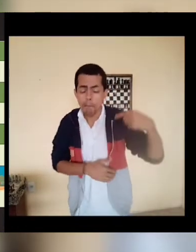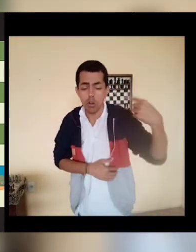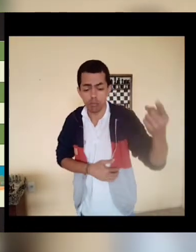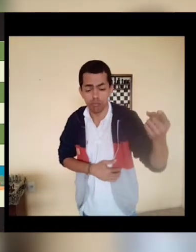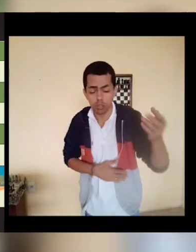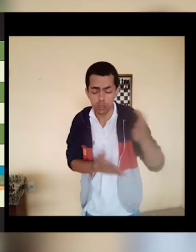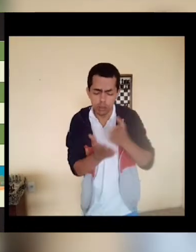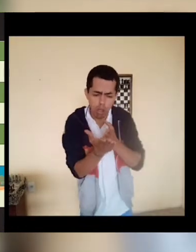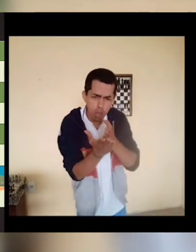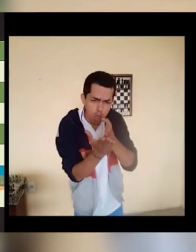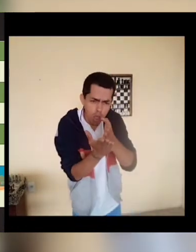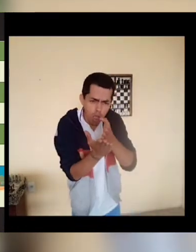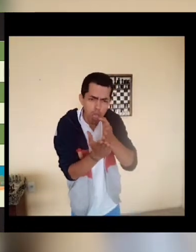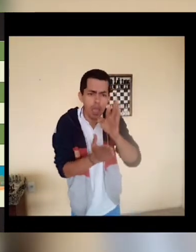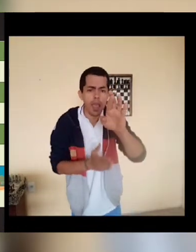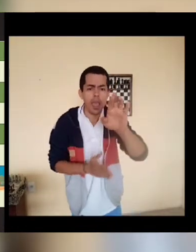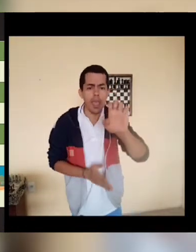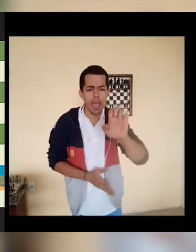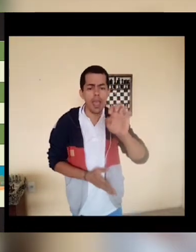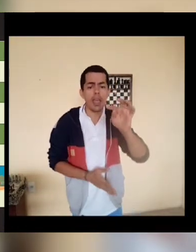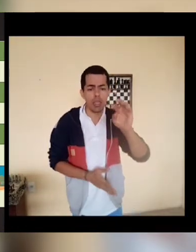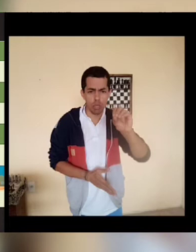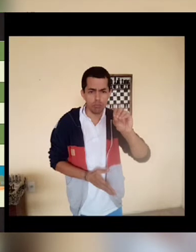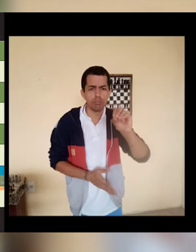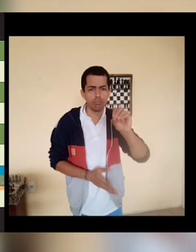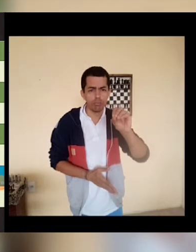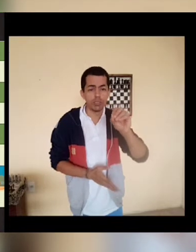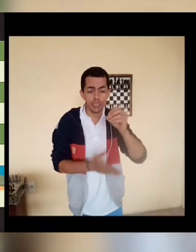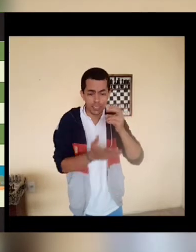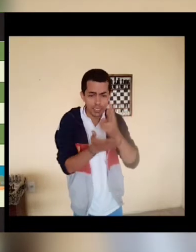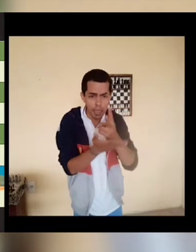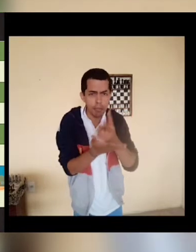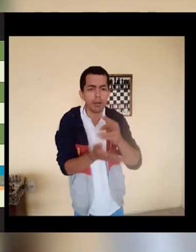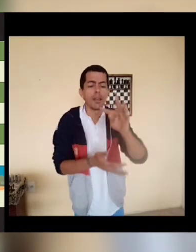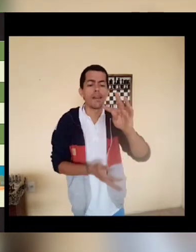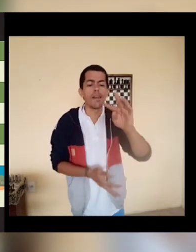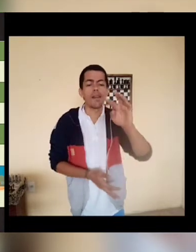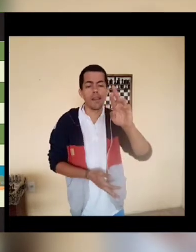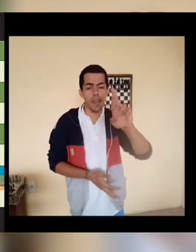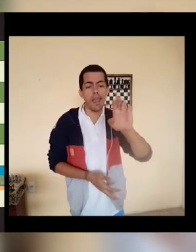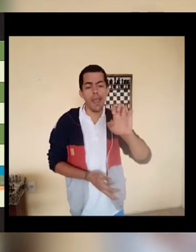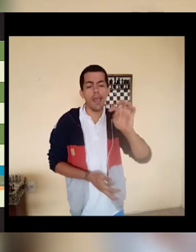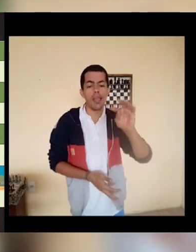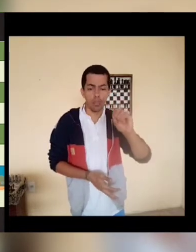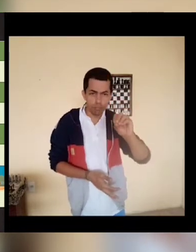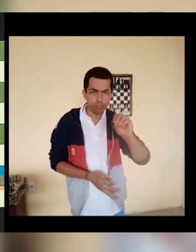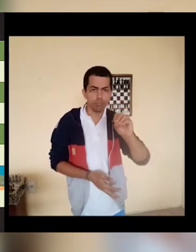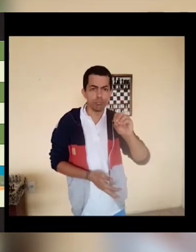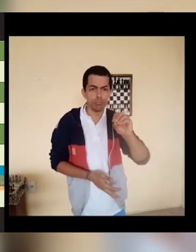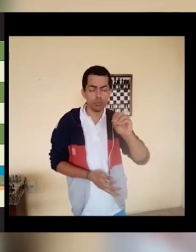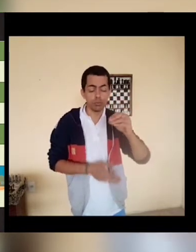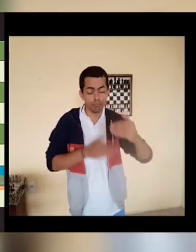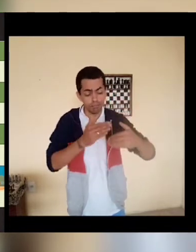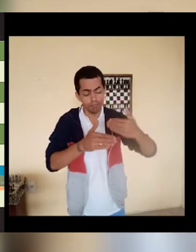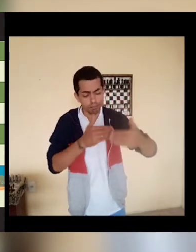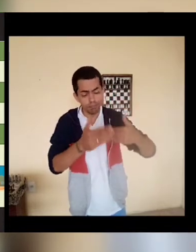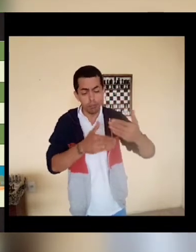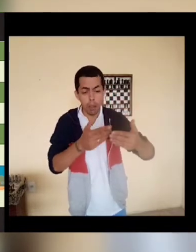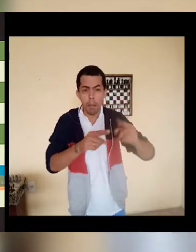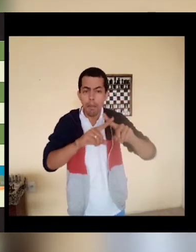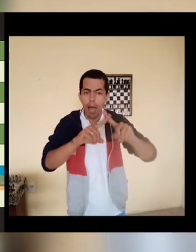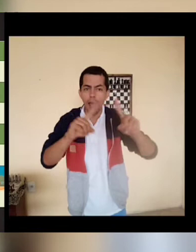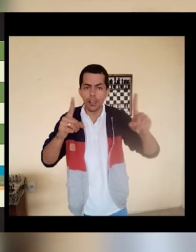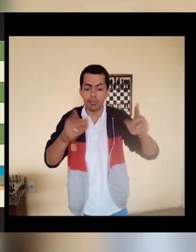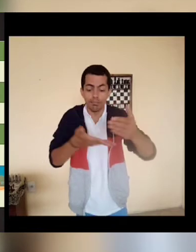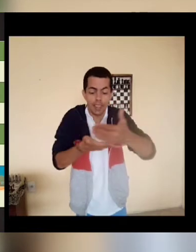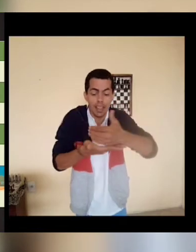Ok? Mas depois ele só anda em linha reta, né? Ao caminhar só em linha reta, sempre em